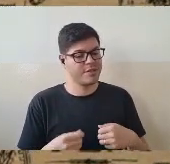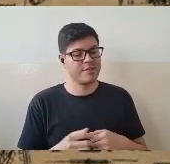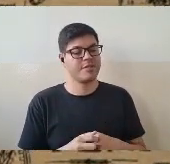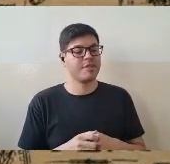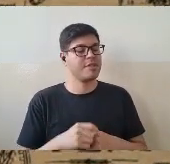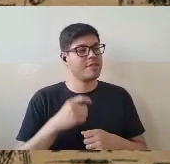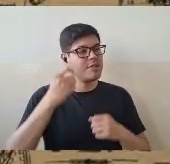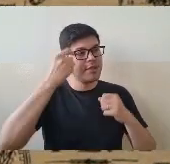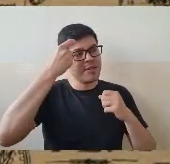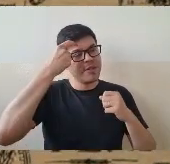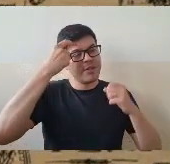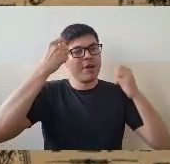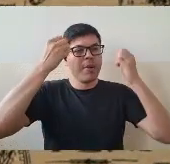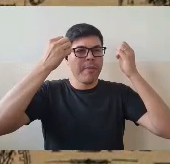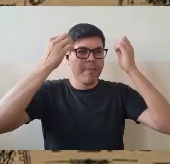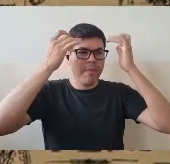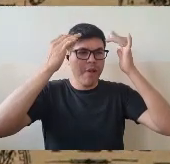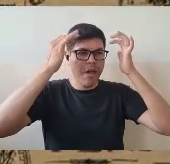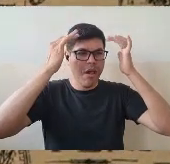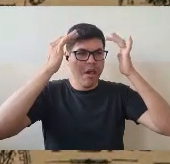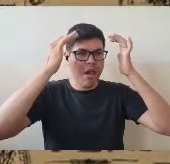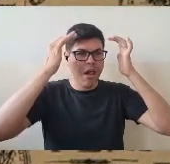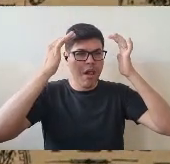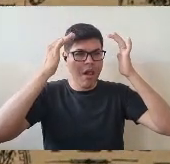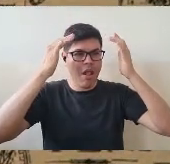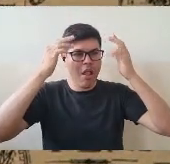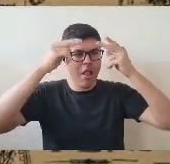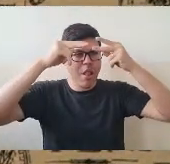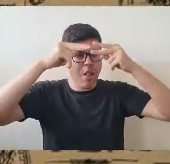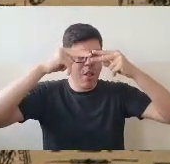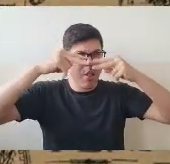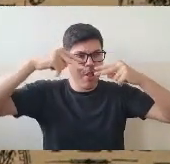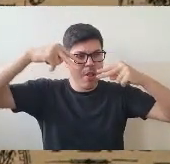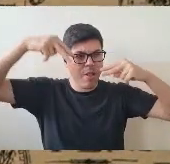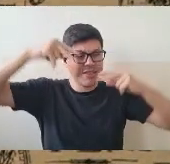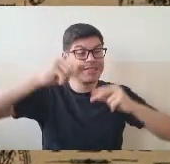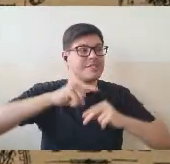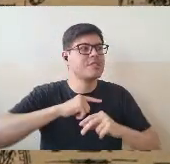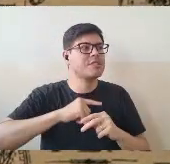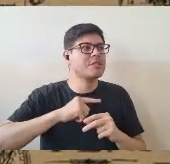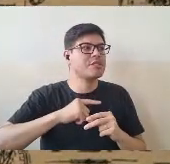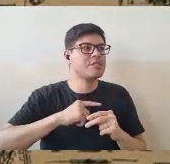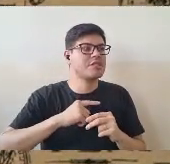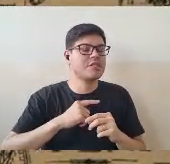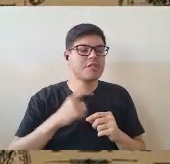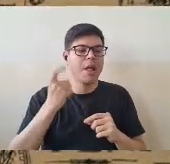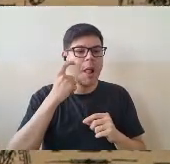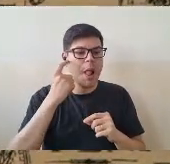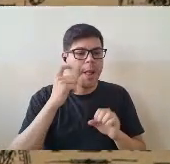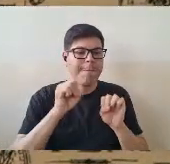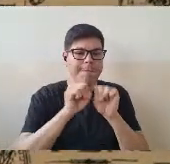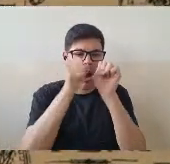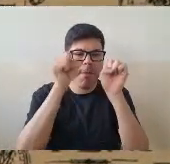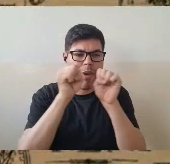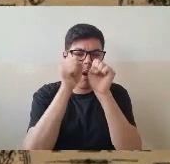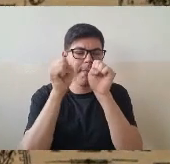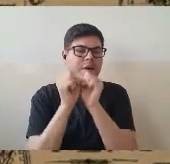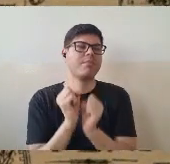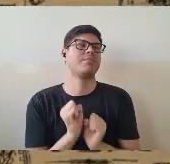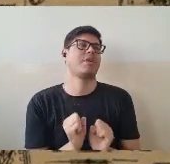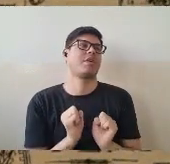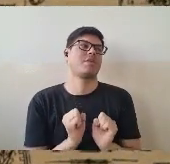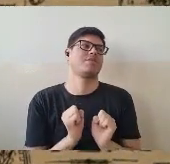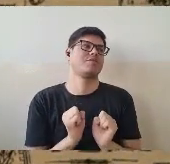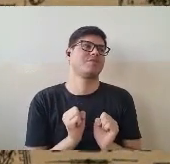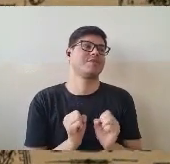vida da criança, entendeu? Você aí, a partir aí de 2 a 5 anos, seria 1 hora de tela. De 5